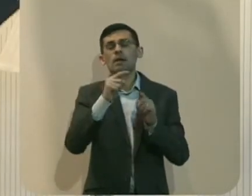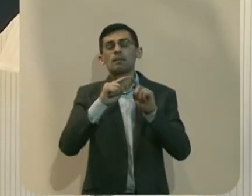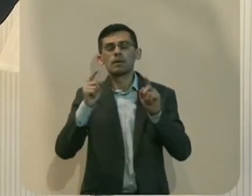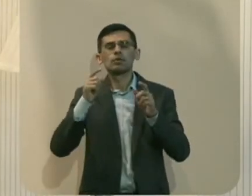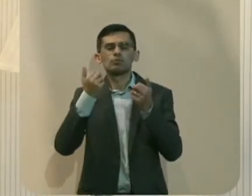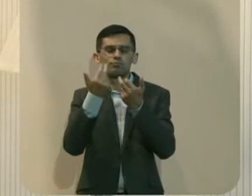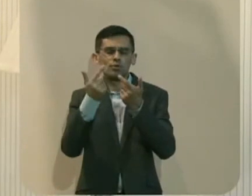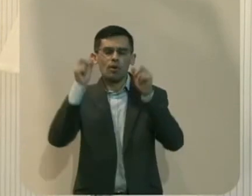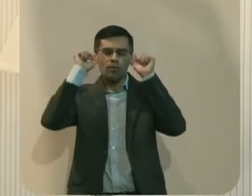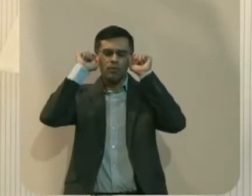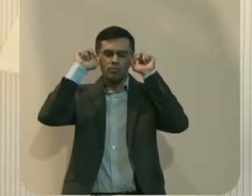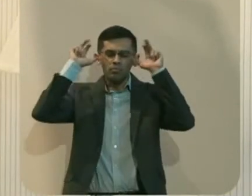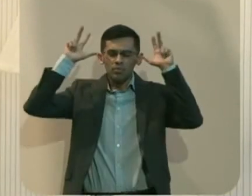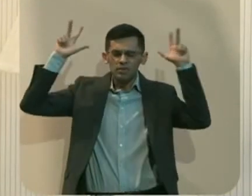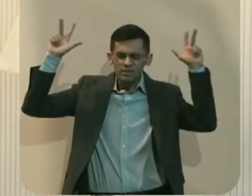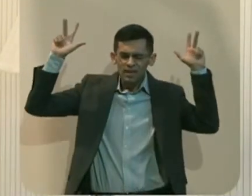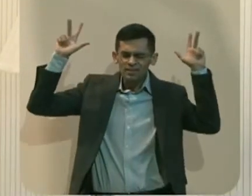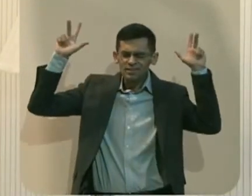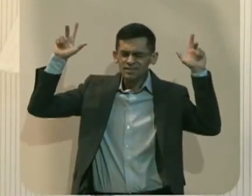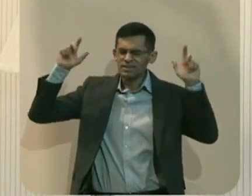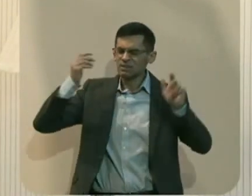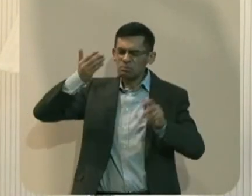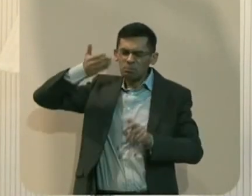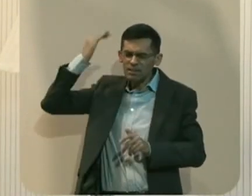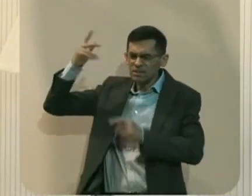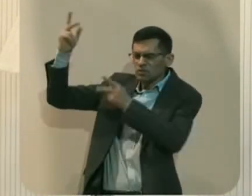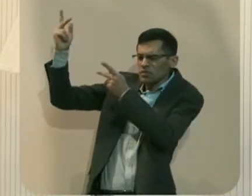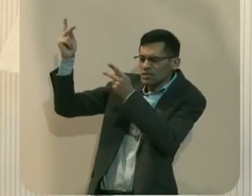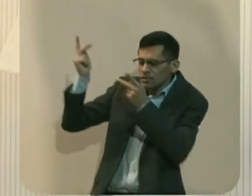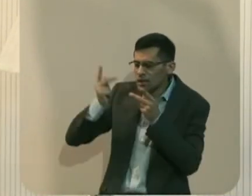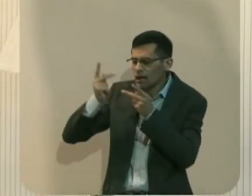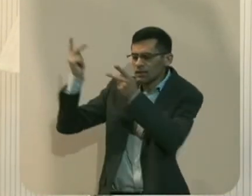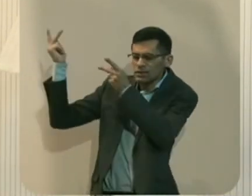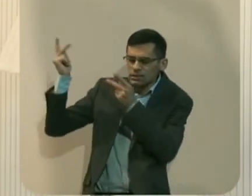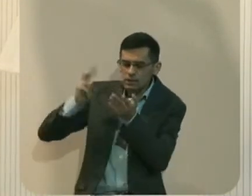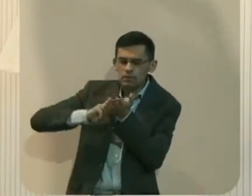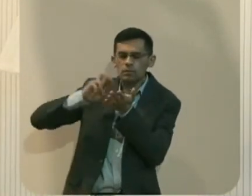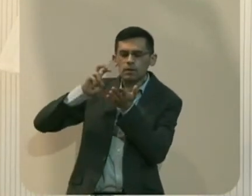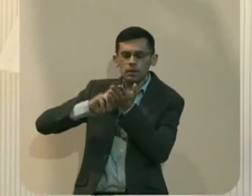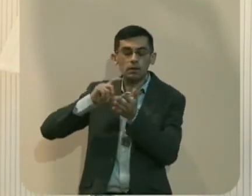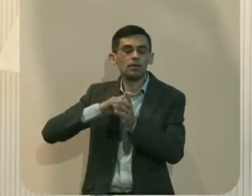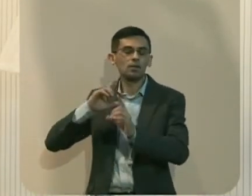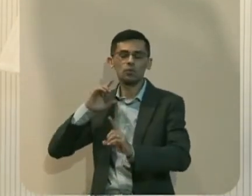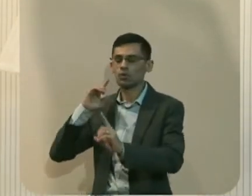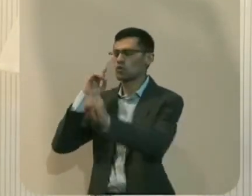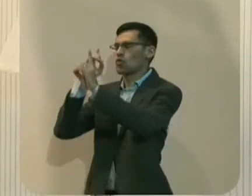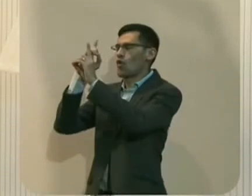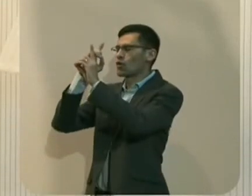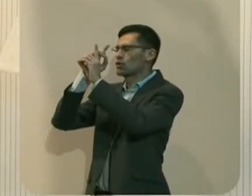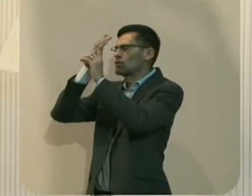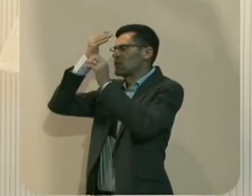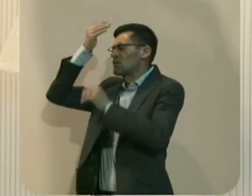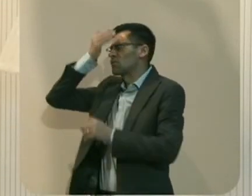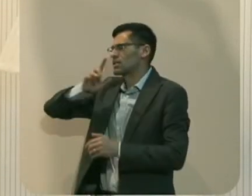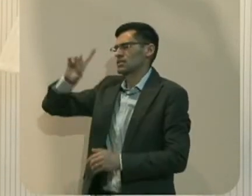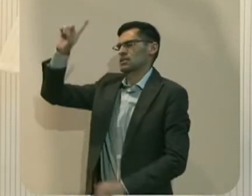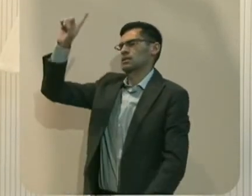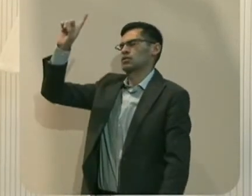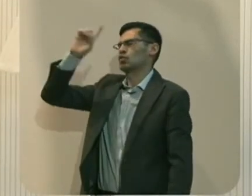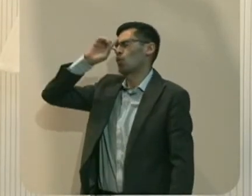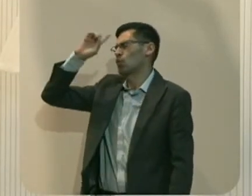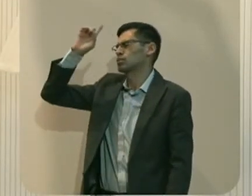como Moisés era visitado todas as manhãs e ele tinha um encontro com o Senhor, que todos